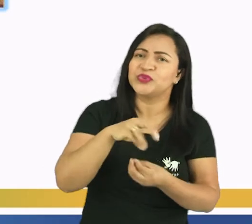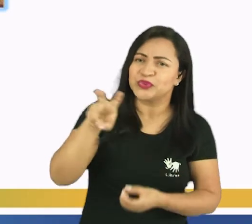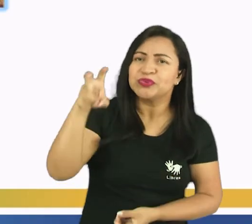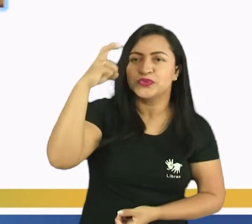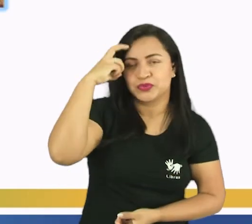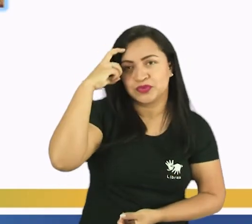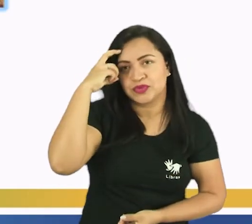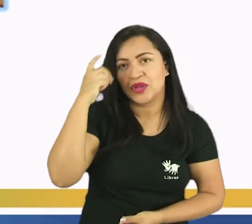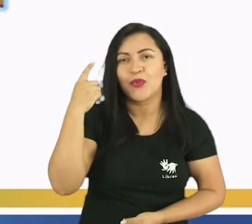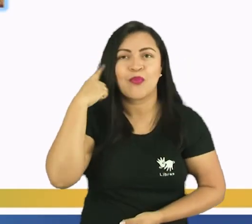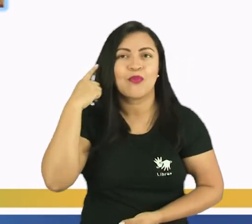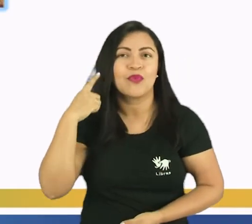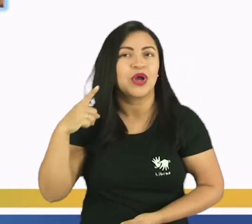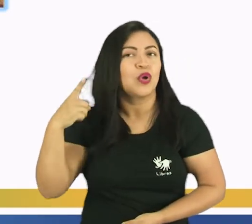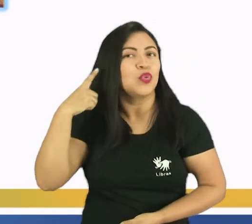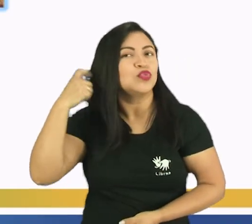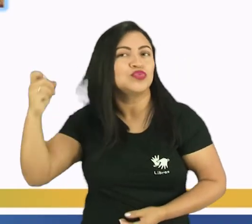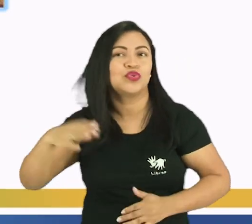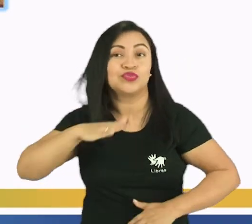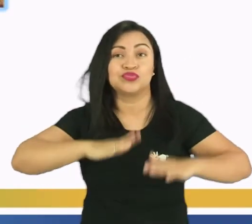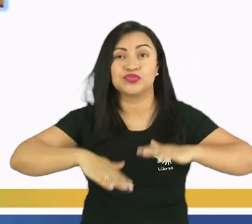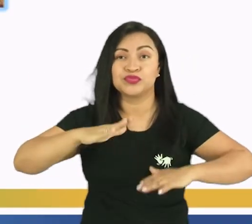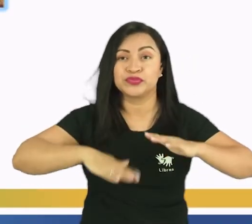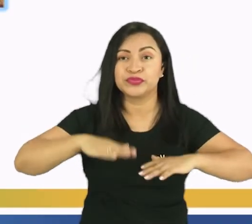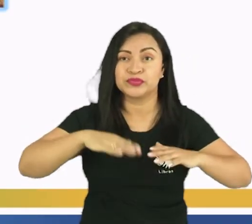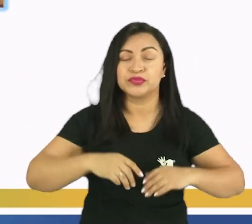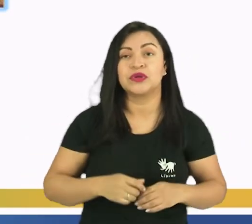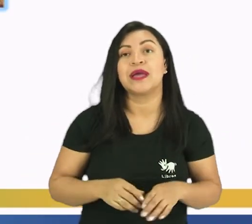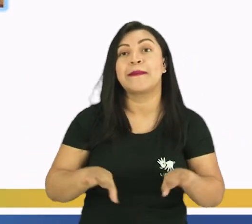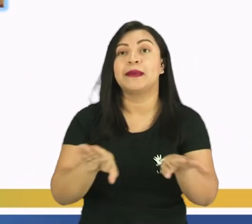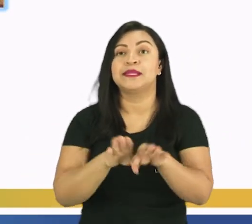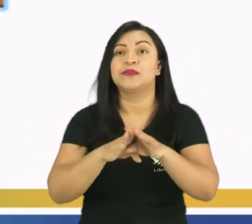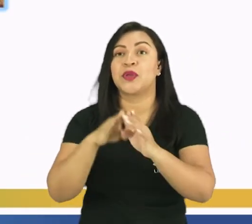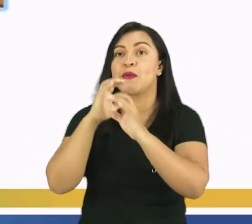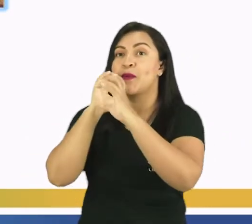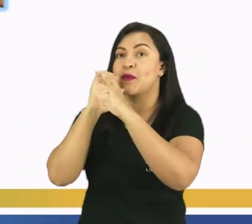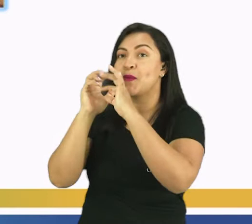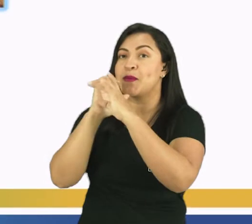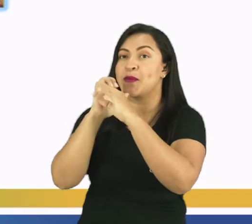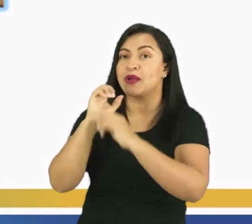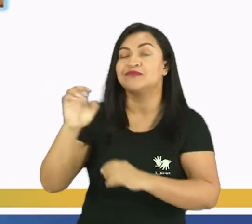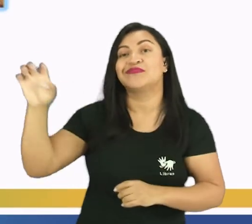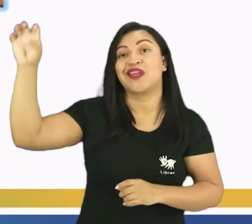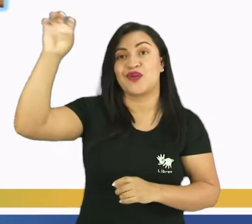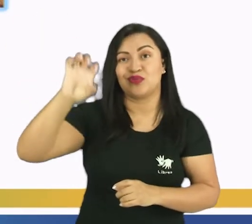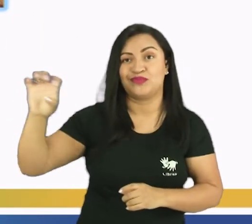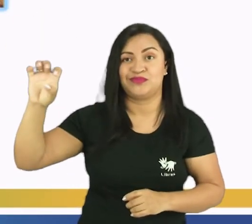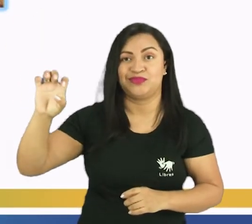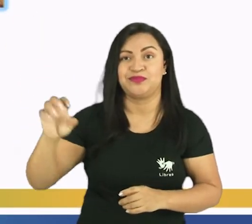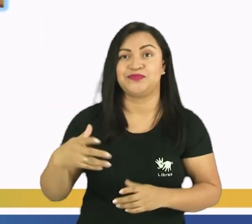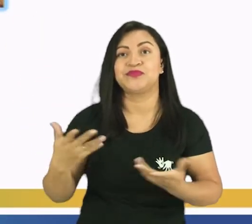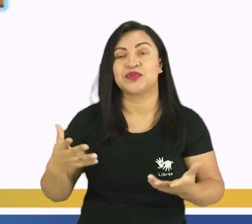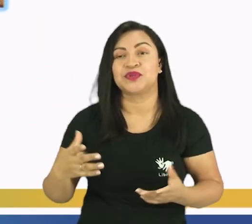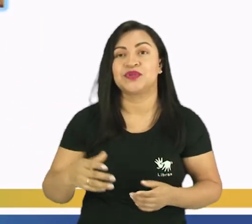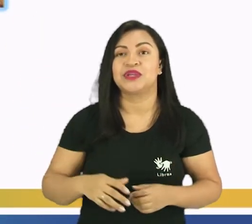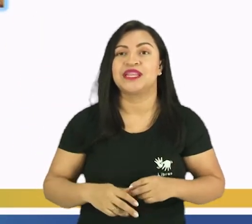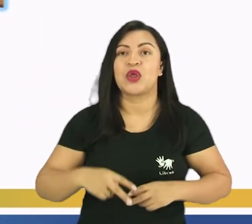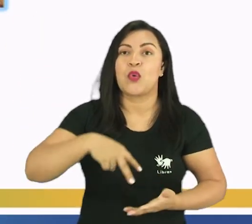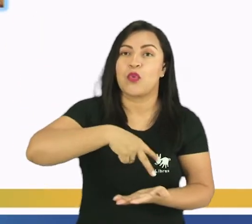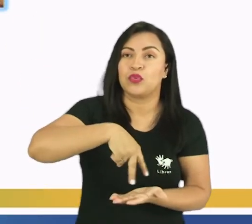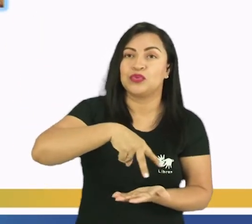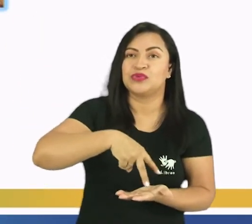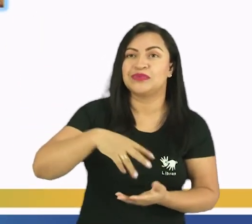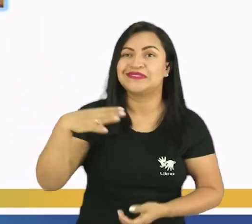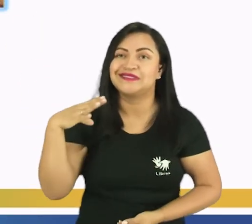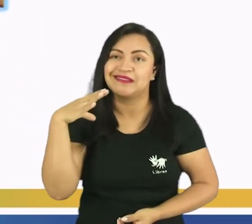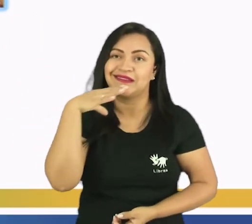negro se mistura ao sopro de um trompete europeu, assim como o forte compasso africano marcado por danças